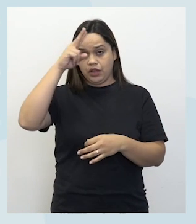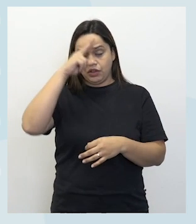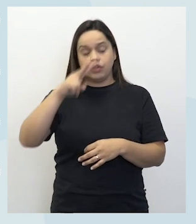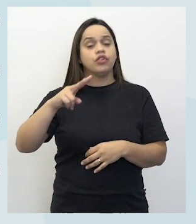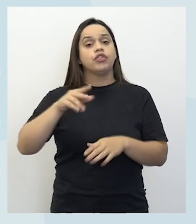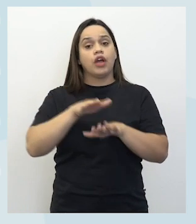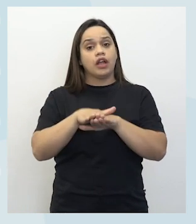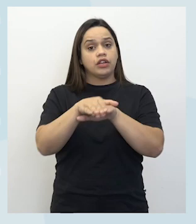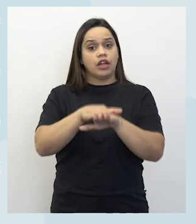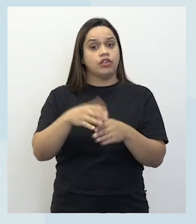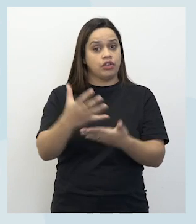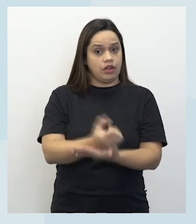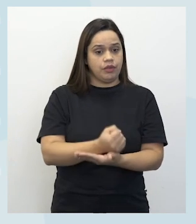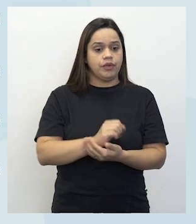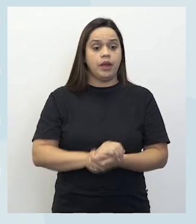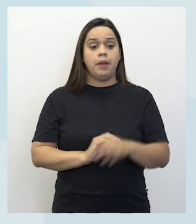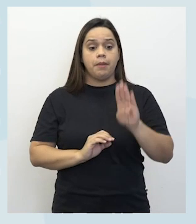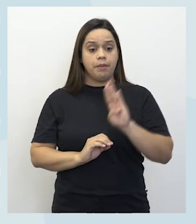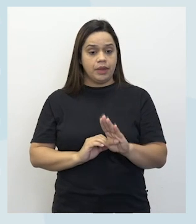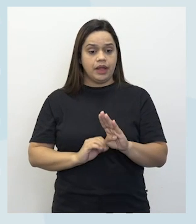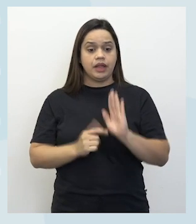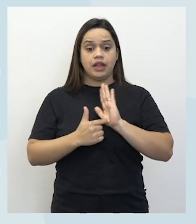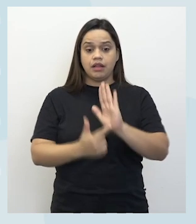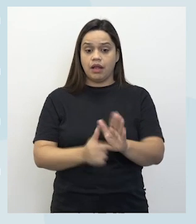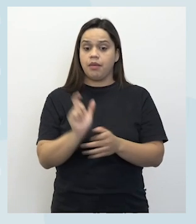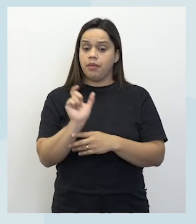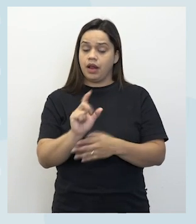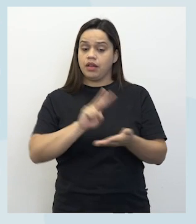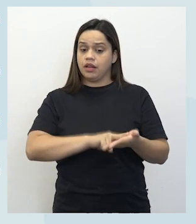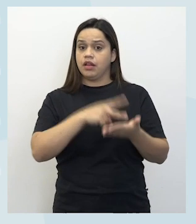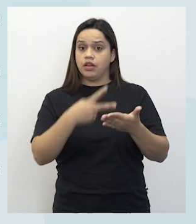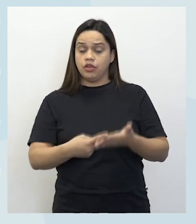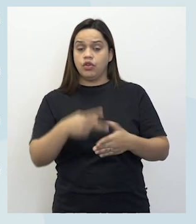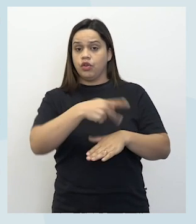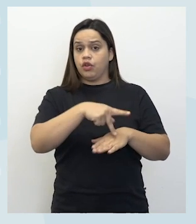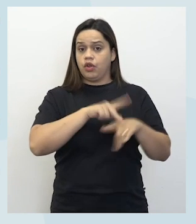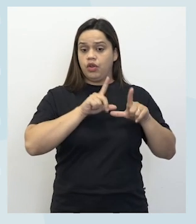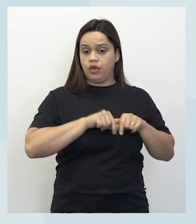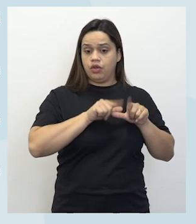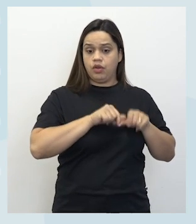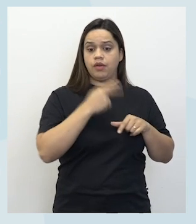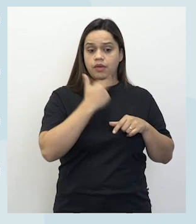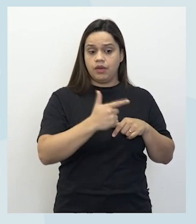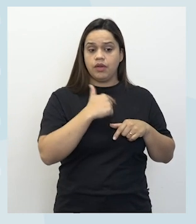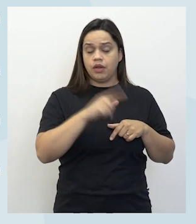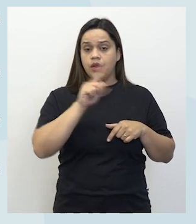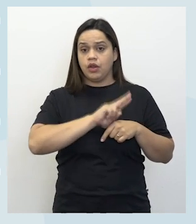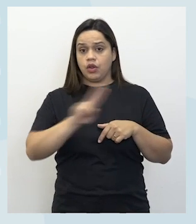tartaruga resgatada. B, destacar a palavra que traduzida do hebraico nomeia a personagem